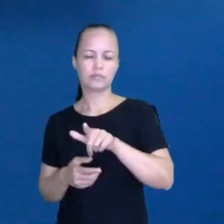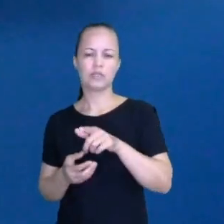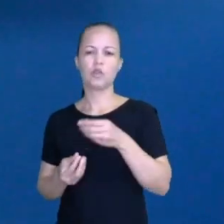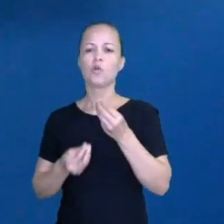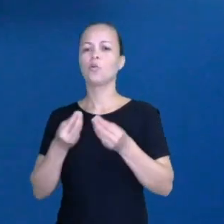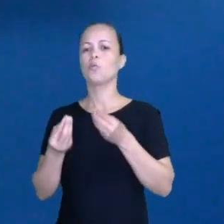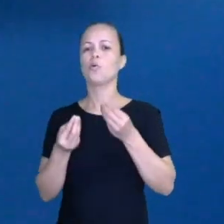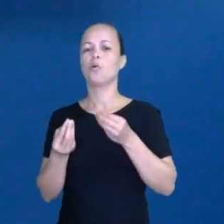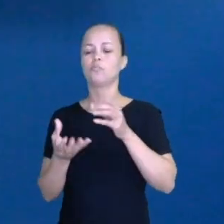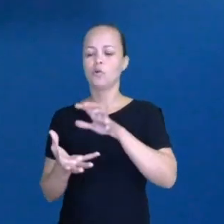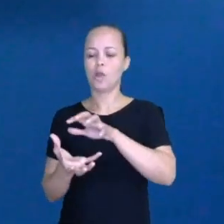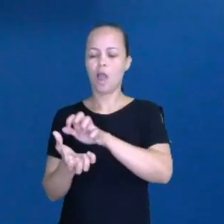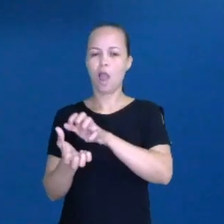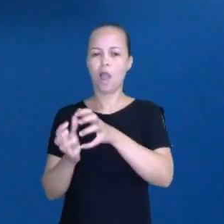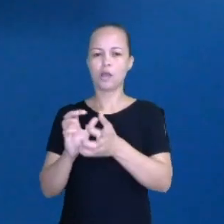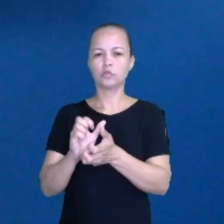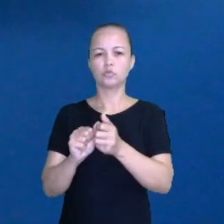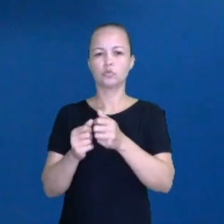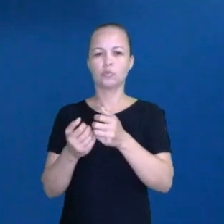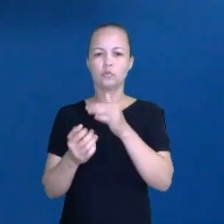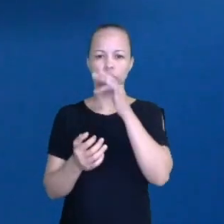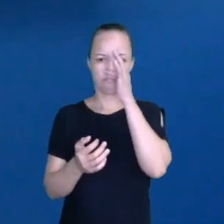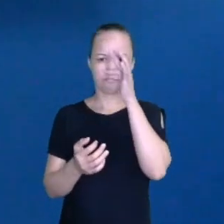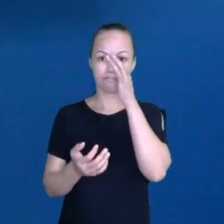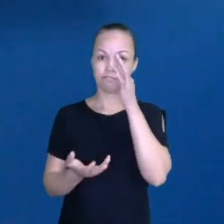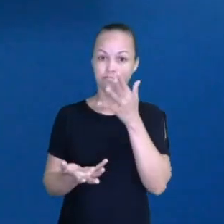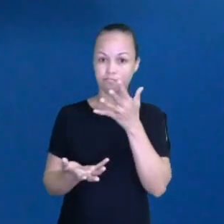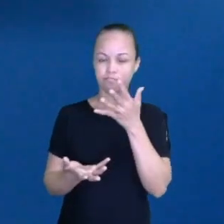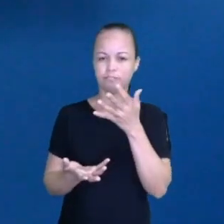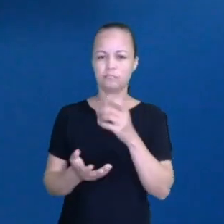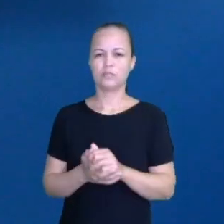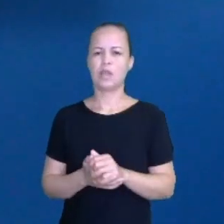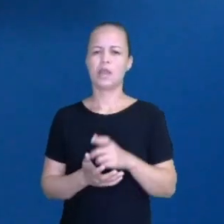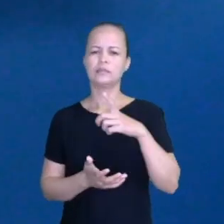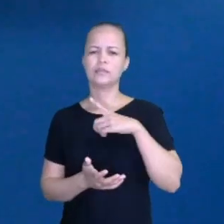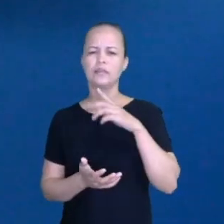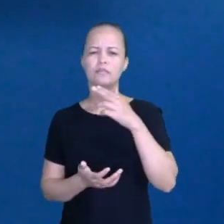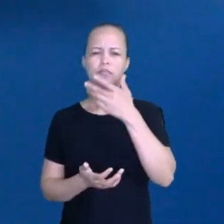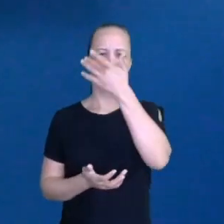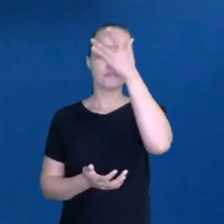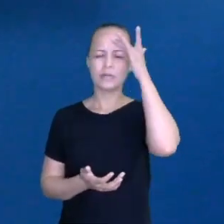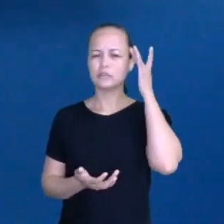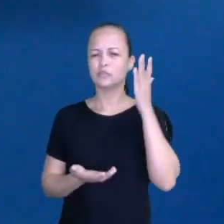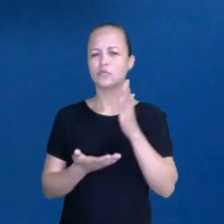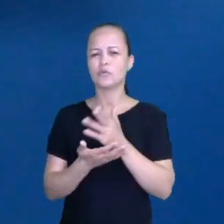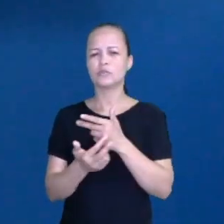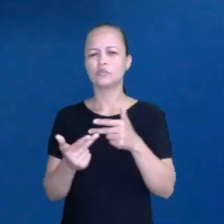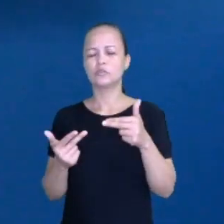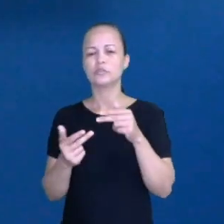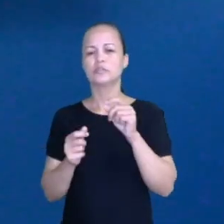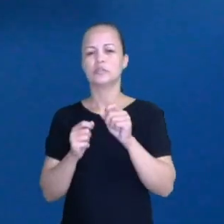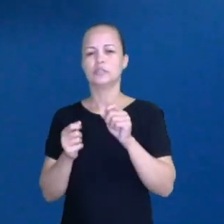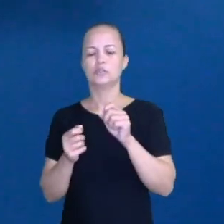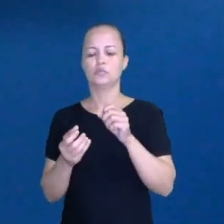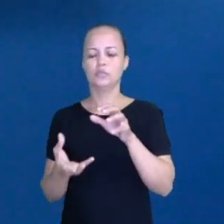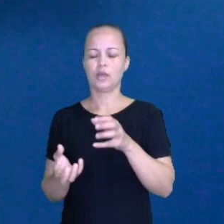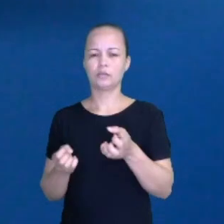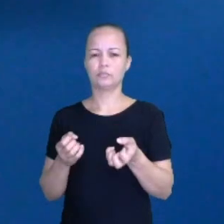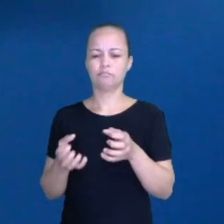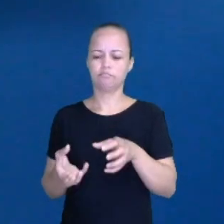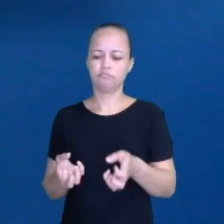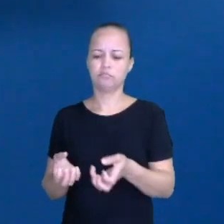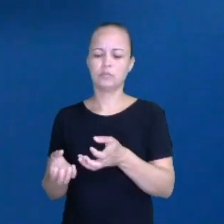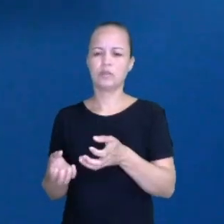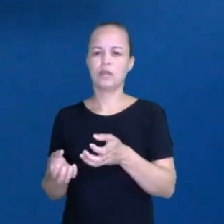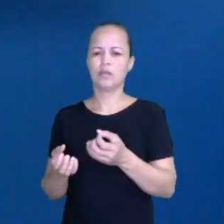como adubo de plantas, isso mesmo. Tem muitas pessoas que usam esses materiais como adubos de plantas, que vai